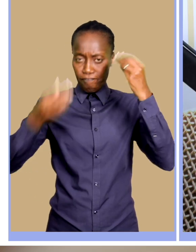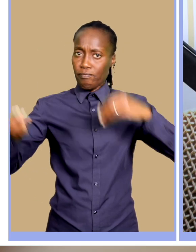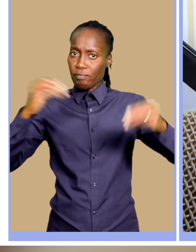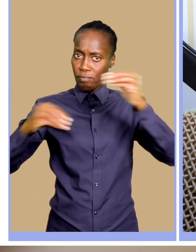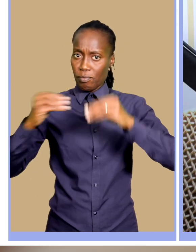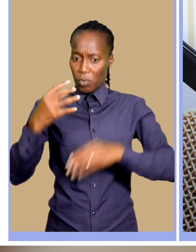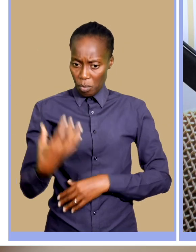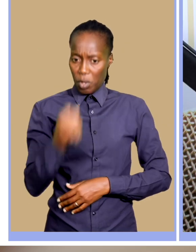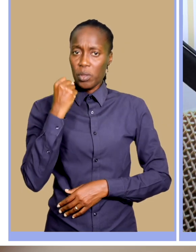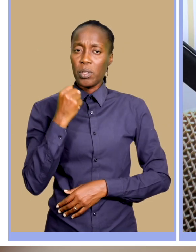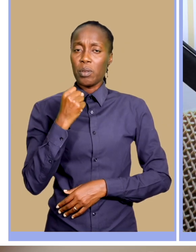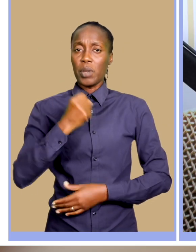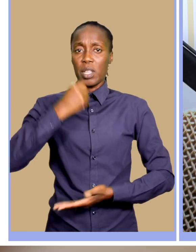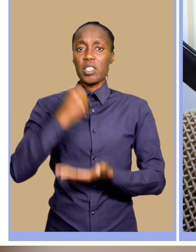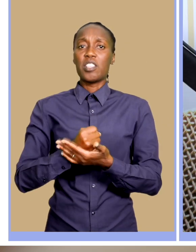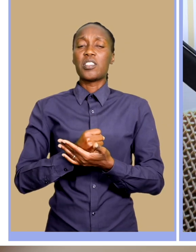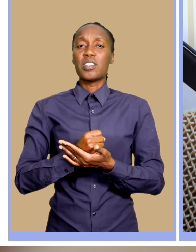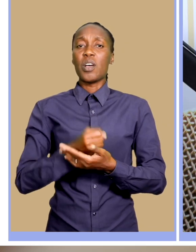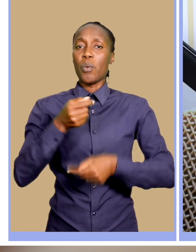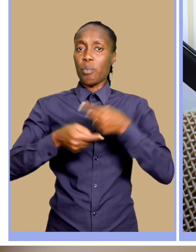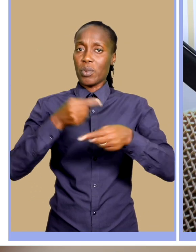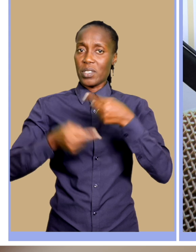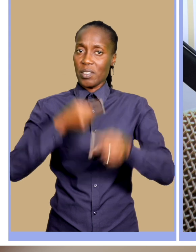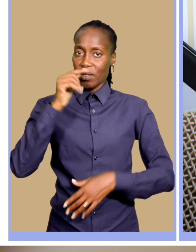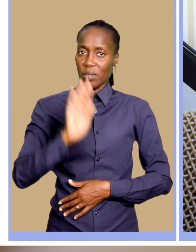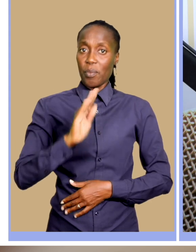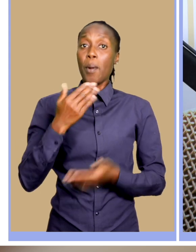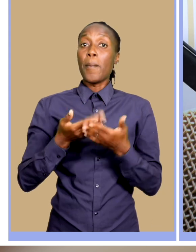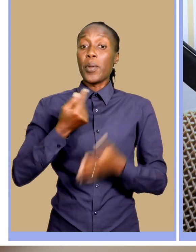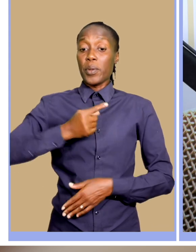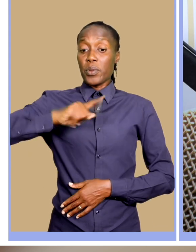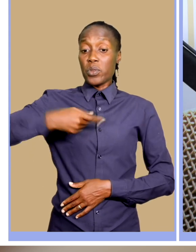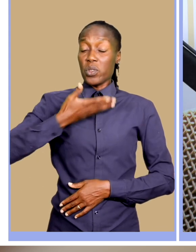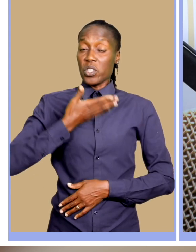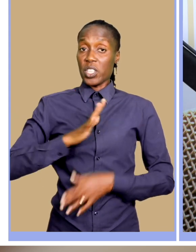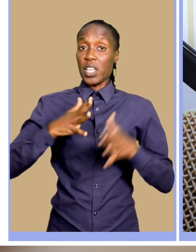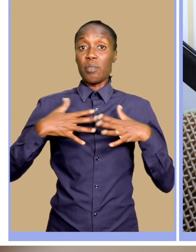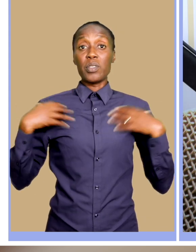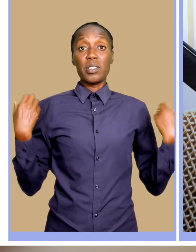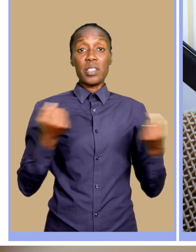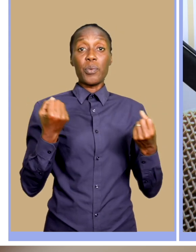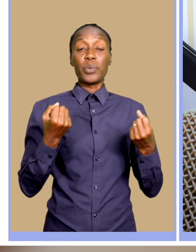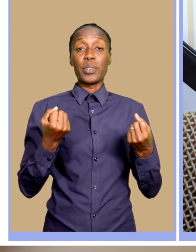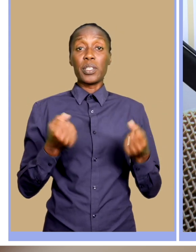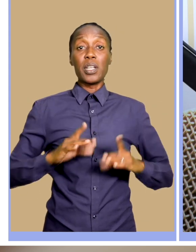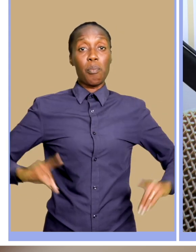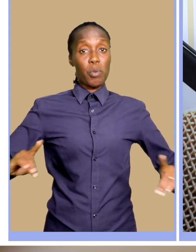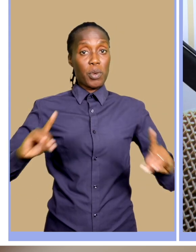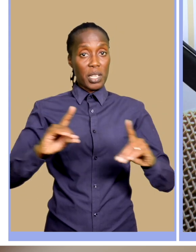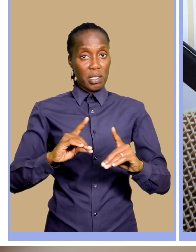opinar também para o processo de tomada de decisão. Porque se nós realmente queremos que a saúde dos